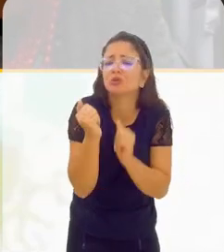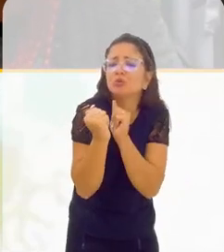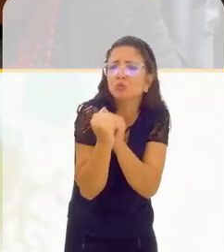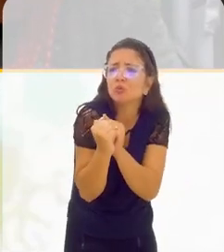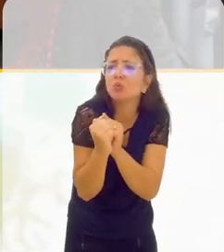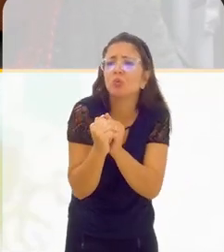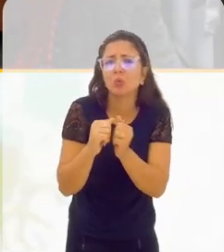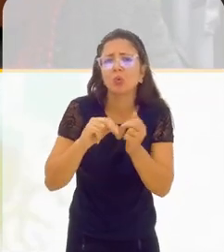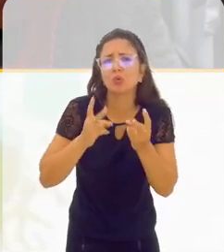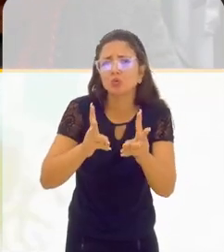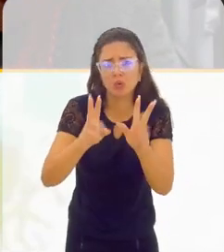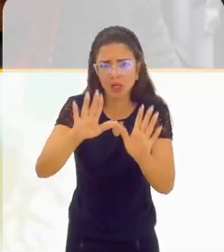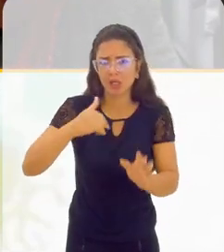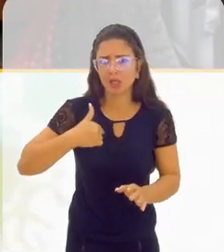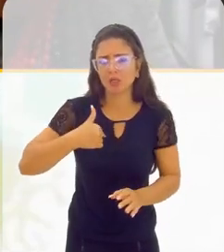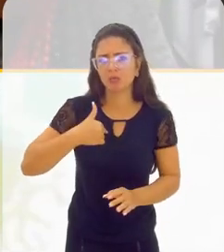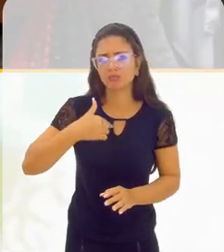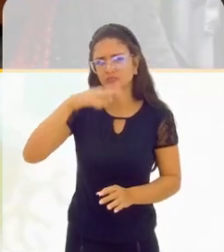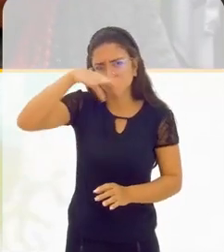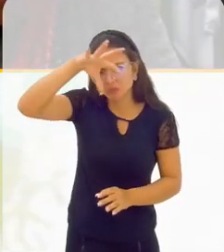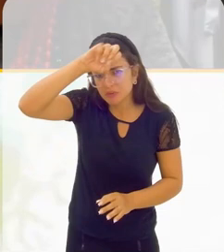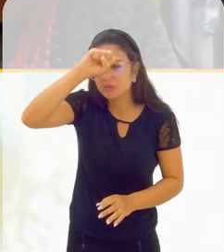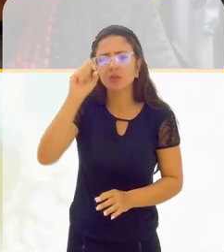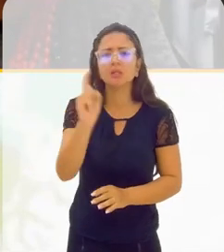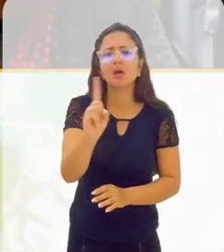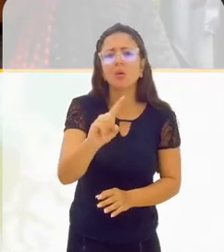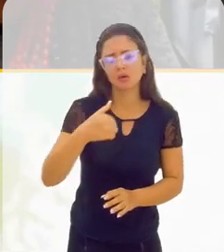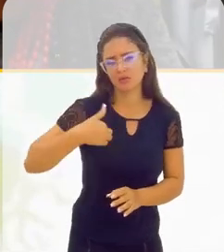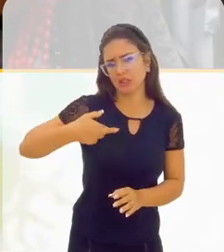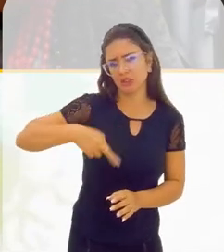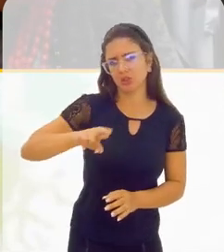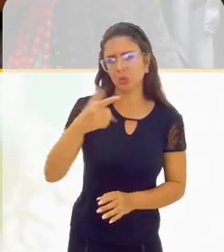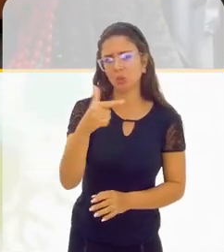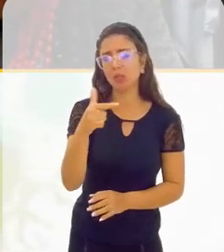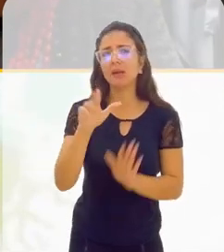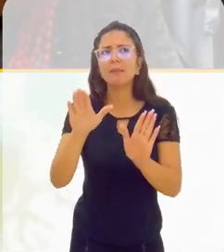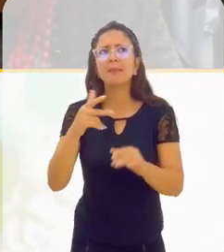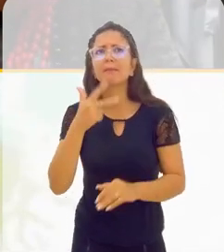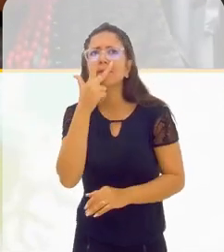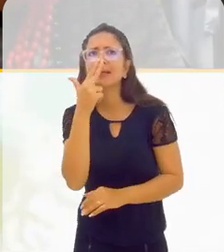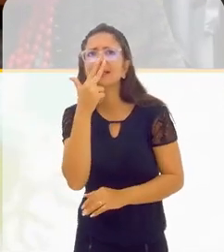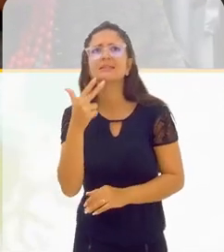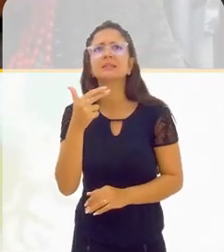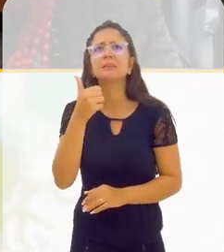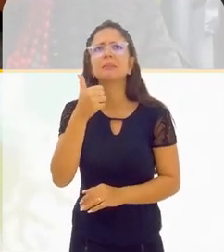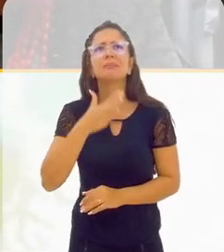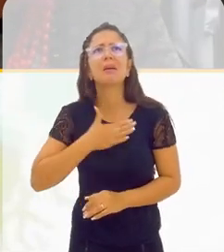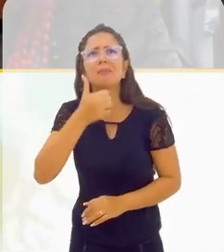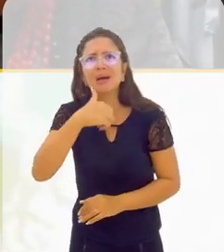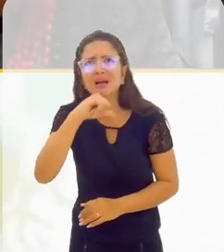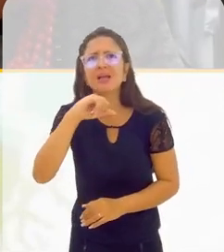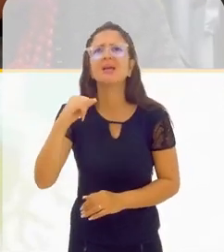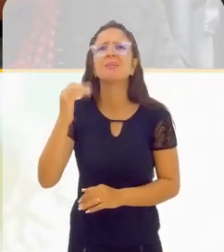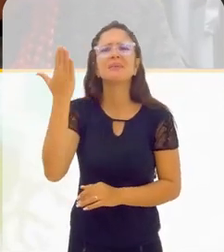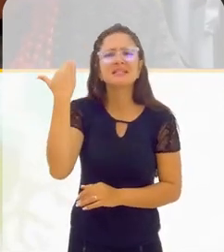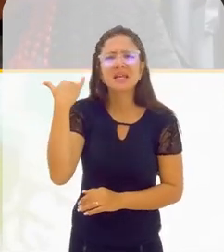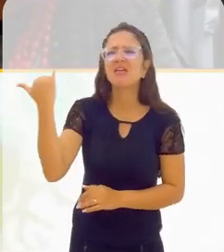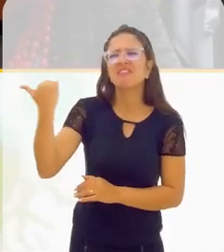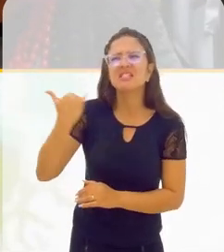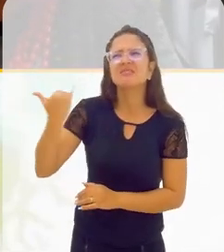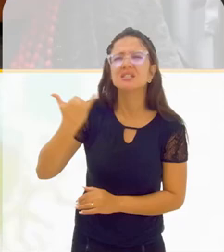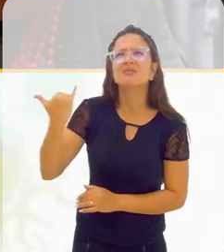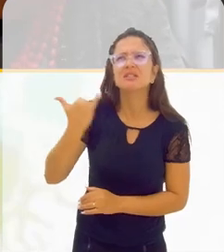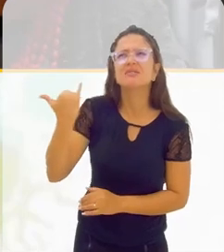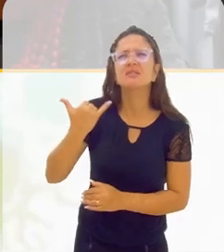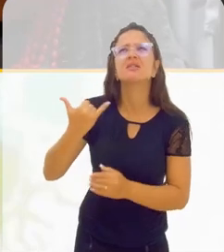eles do meu lado sempre eu não sou Espírita eu não tenho religião não é isso mas eu sinto as coisas que minha mãe falou a vida